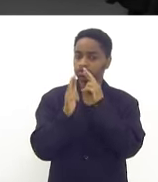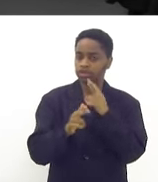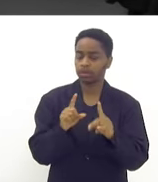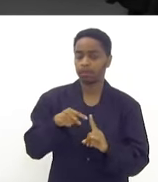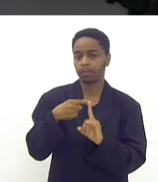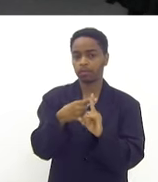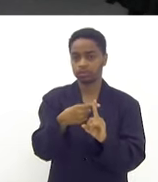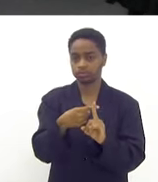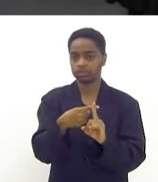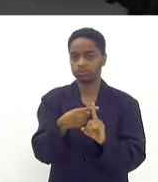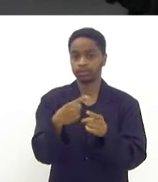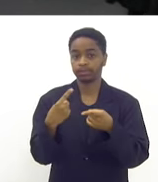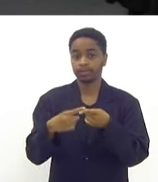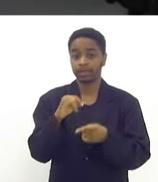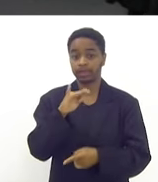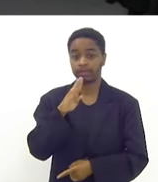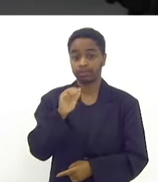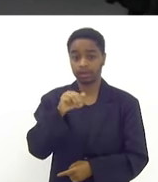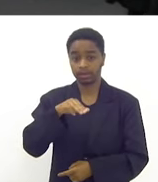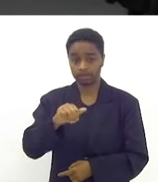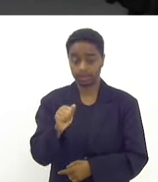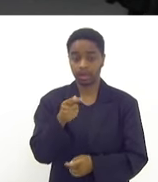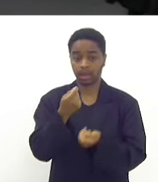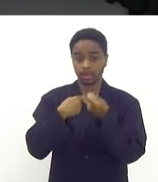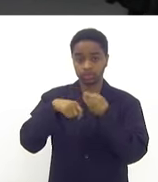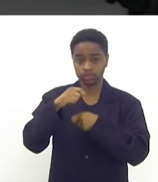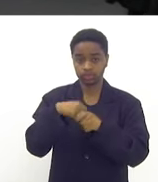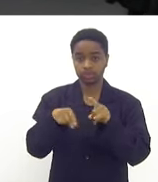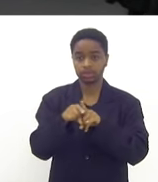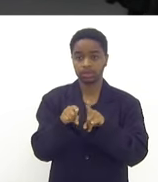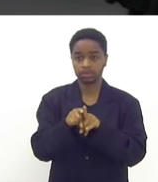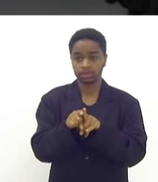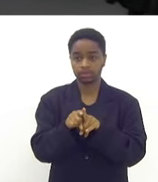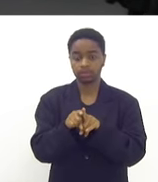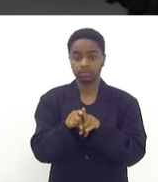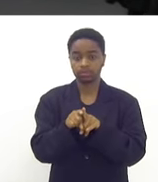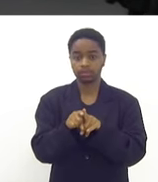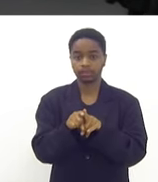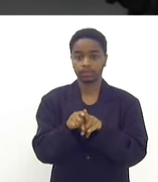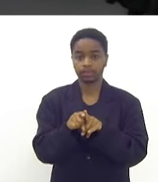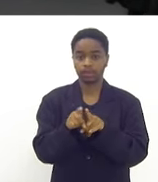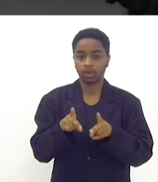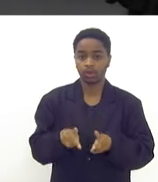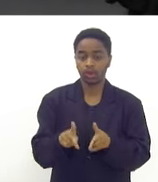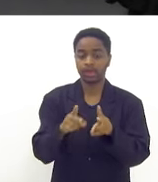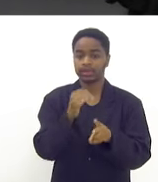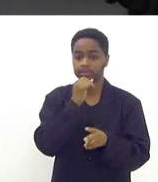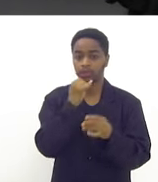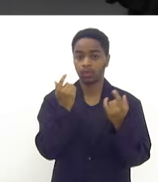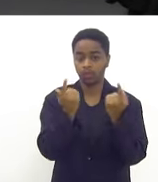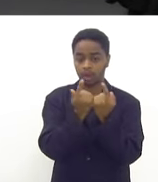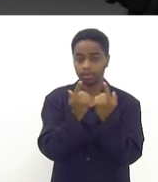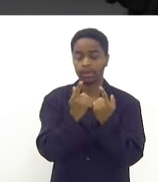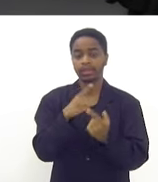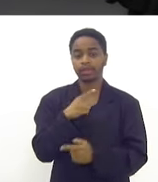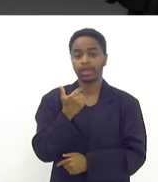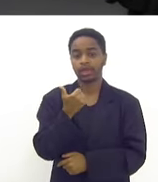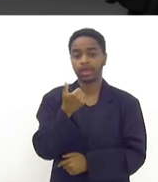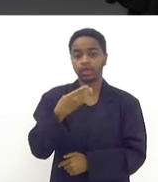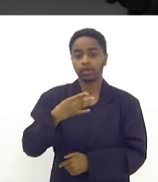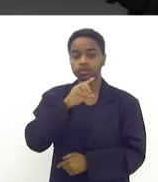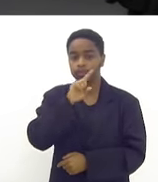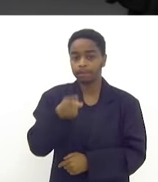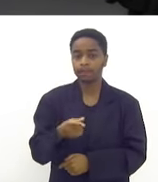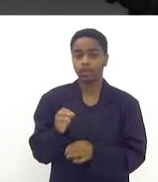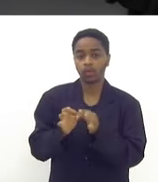positivos o Ibama administrou e o bio administra a apa de Guapimirim que é uma área de 14000 que